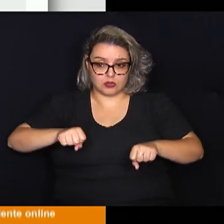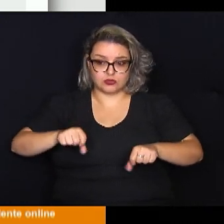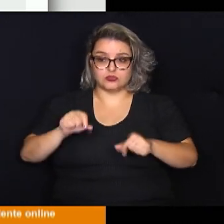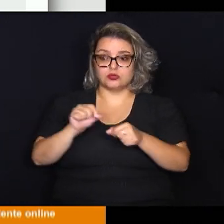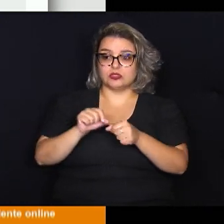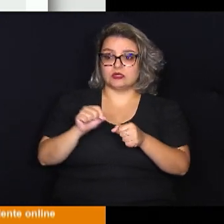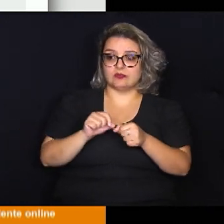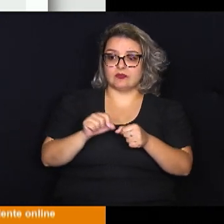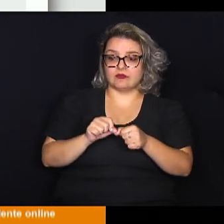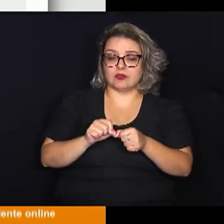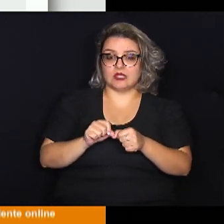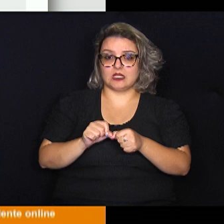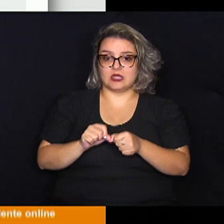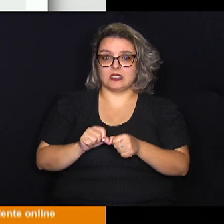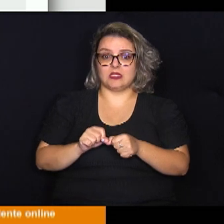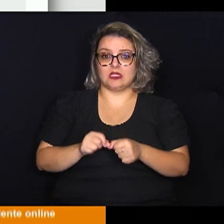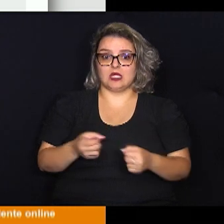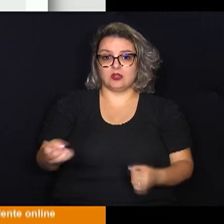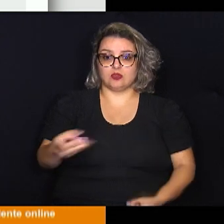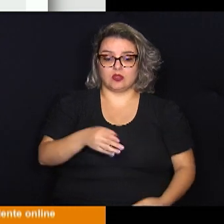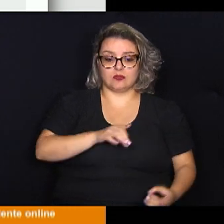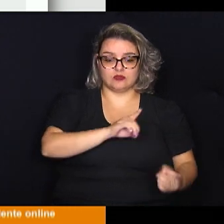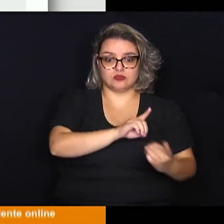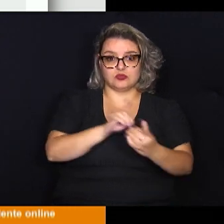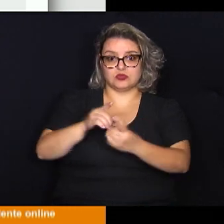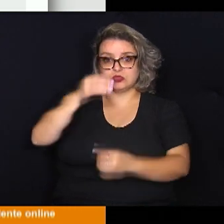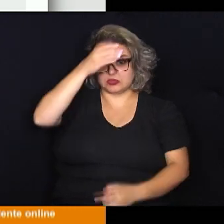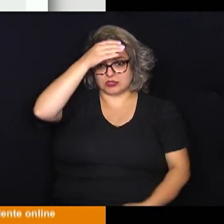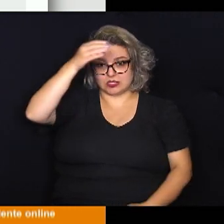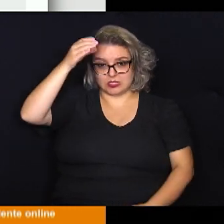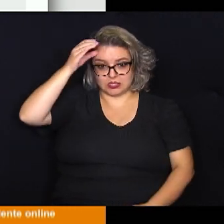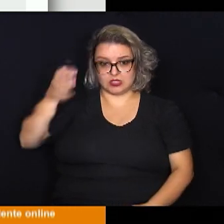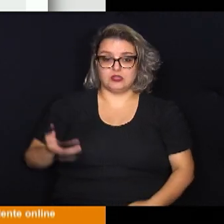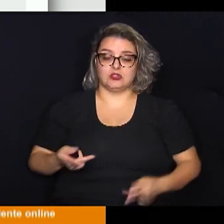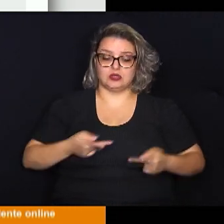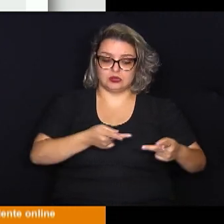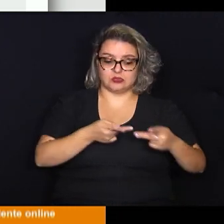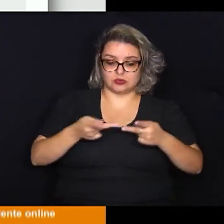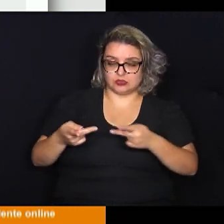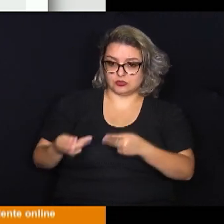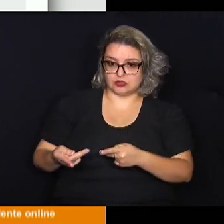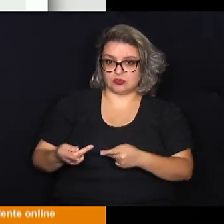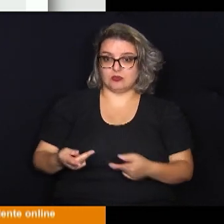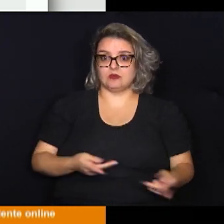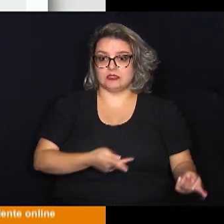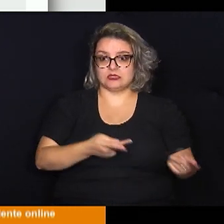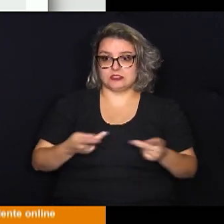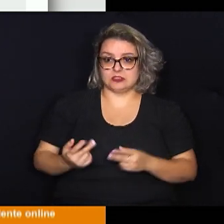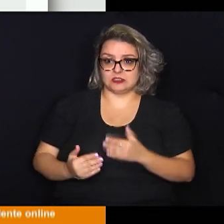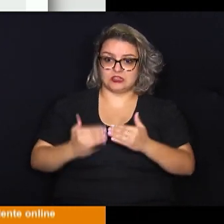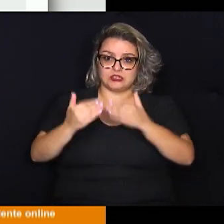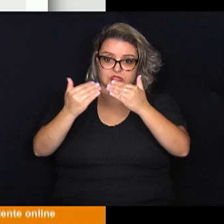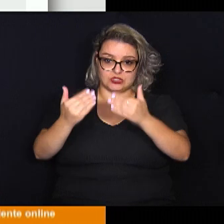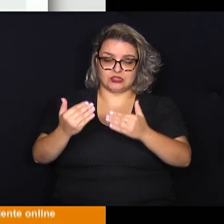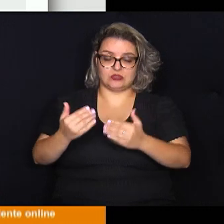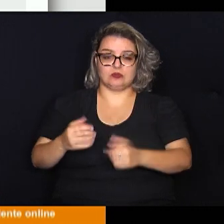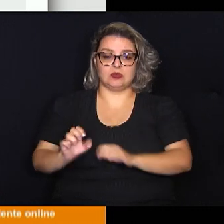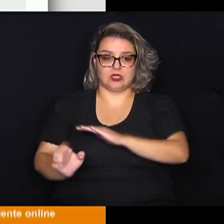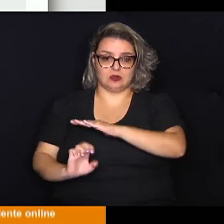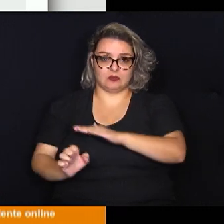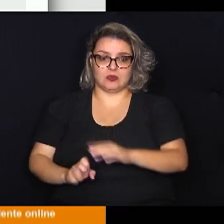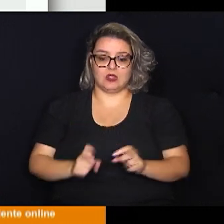a prospecção de novos clientes e vai atender ainda as visitas geradas pela empresa, efetuando vendas,